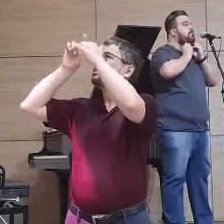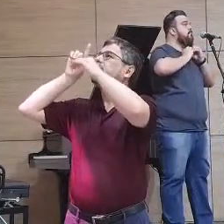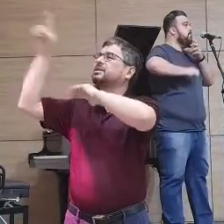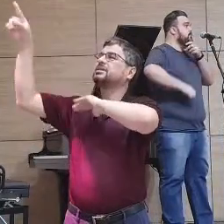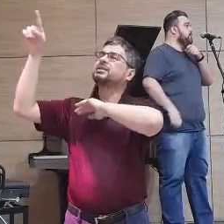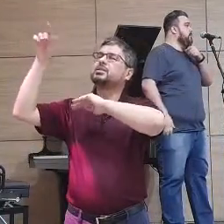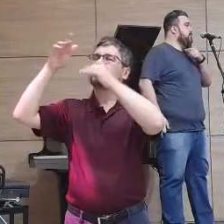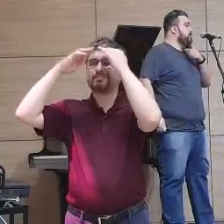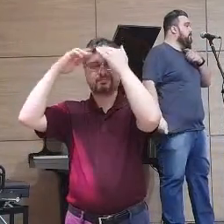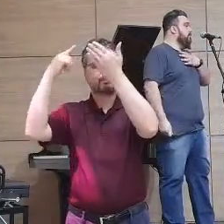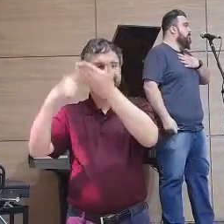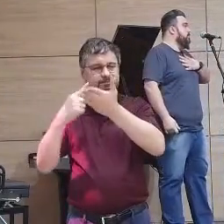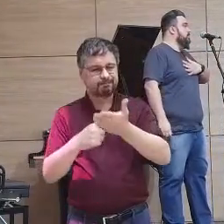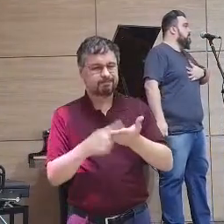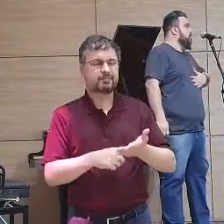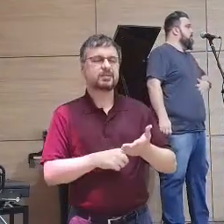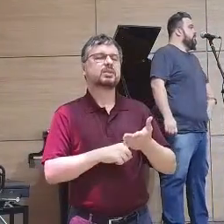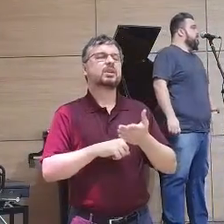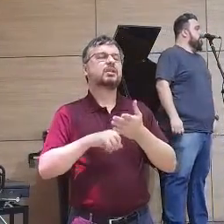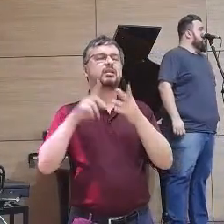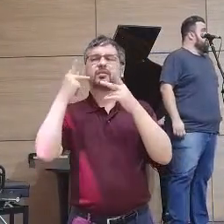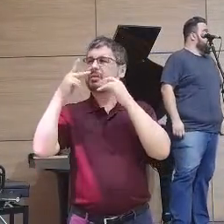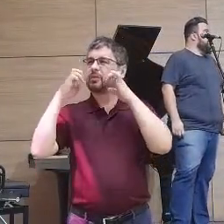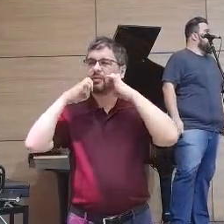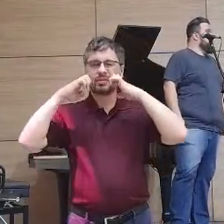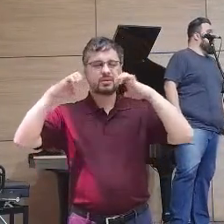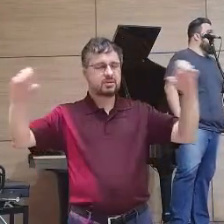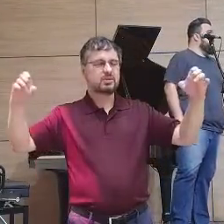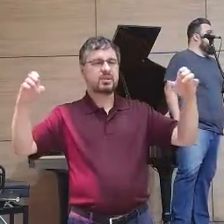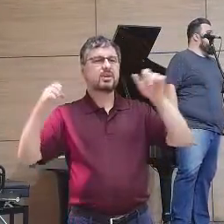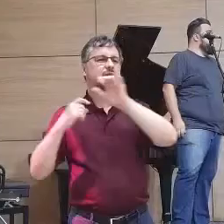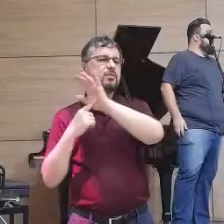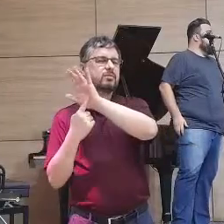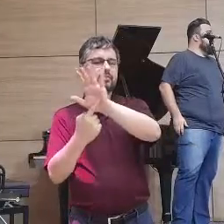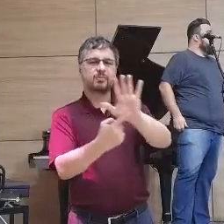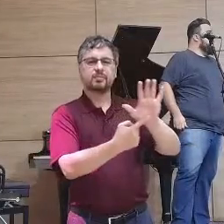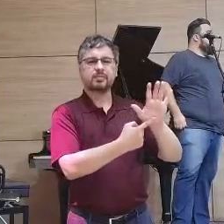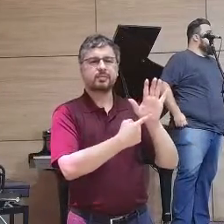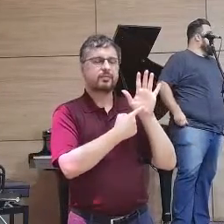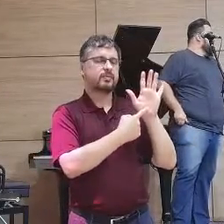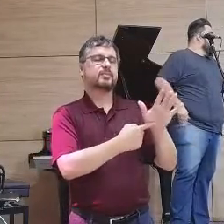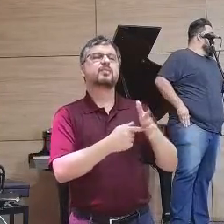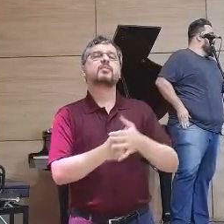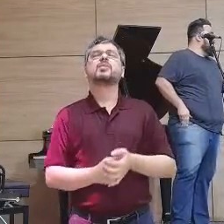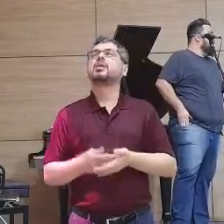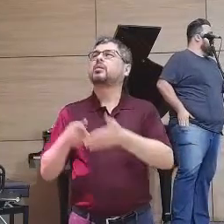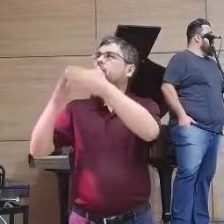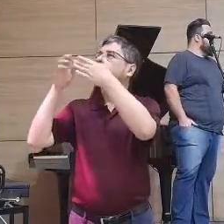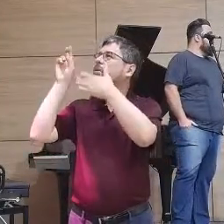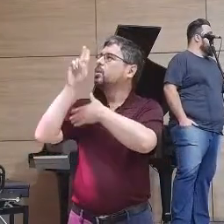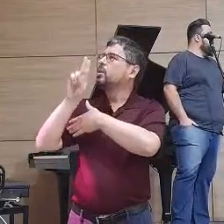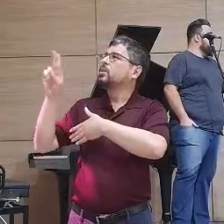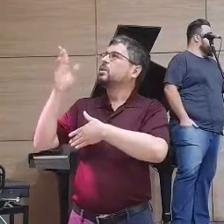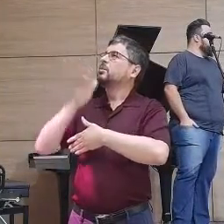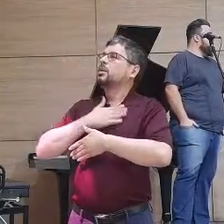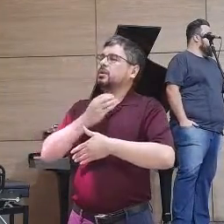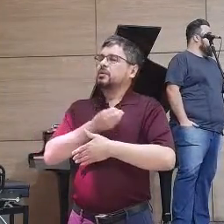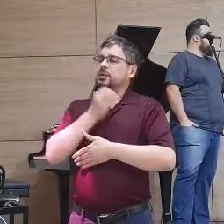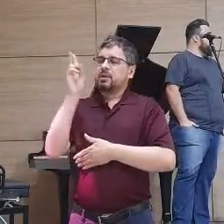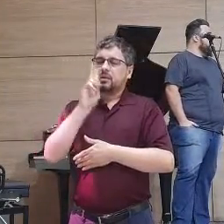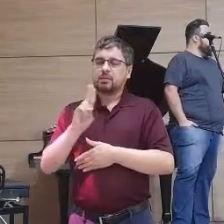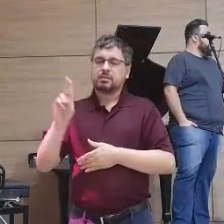cumprir os seus mandamentos levar o teu evangelho senhor usa minha vida usa minha história